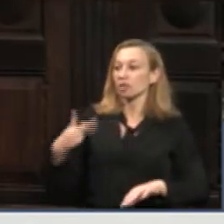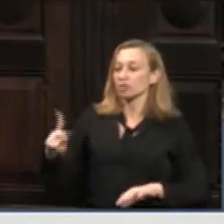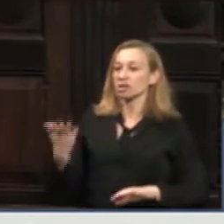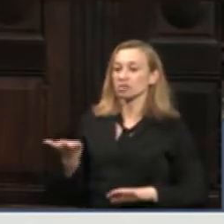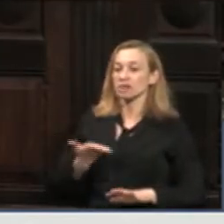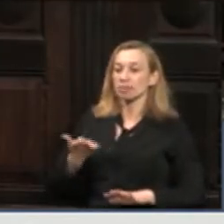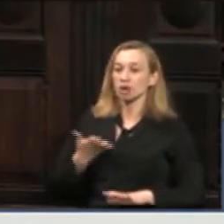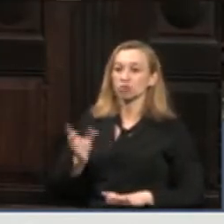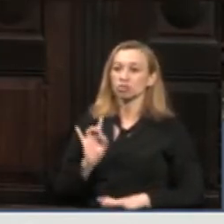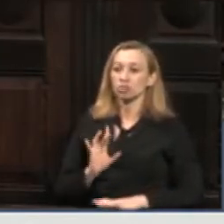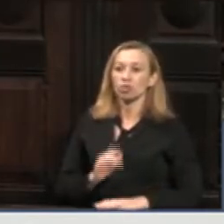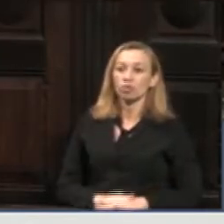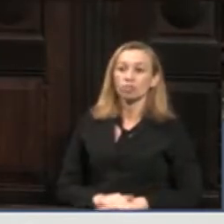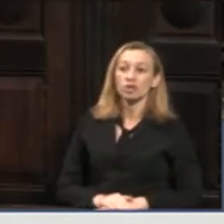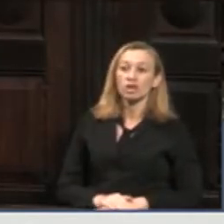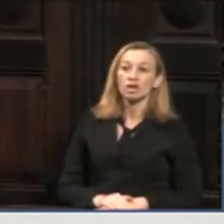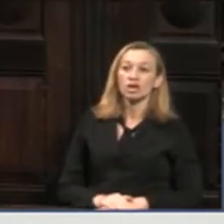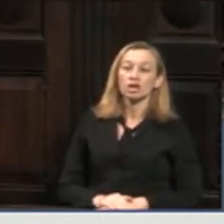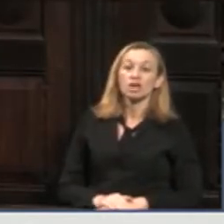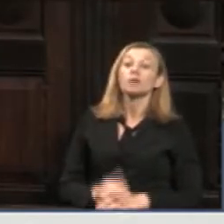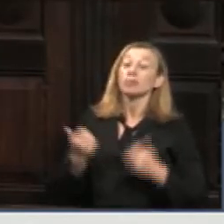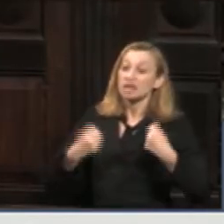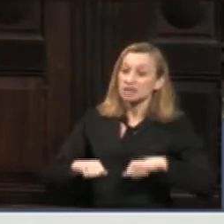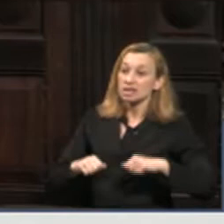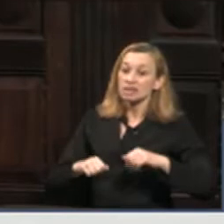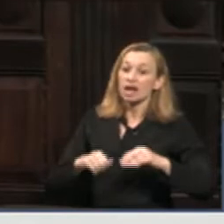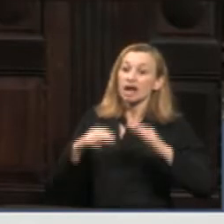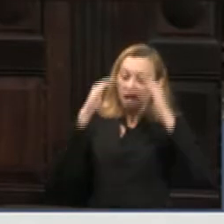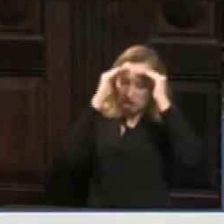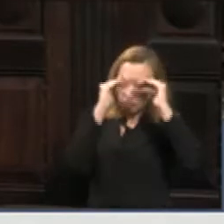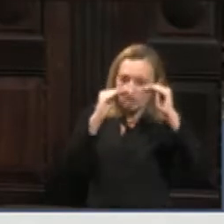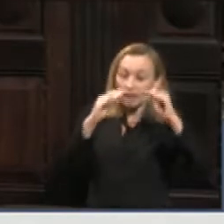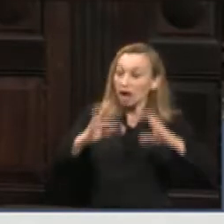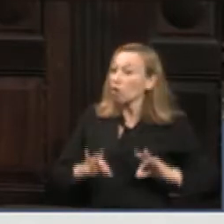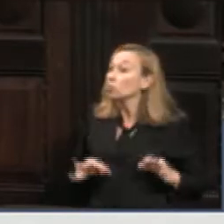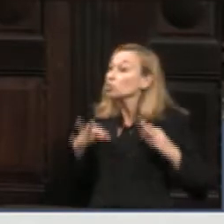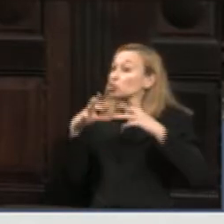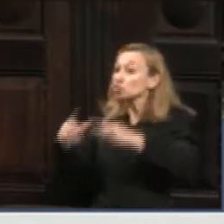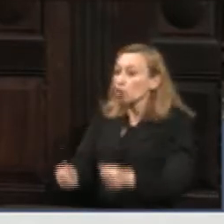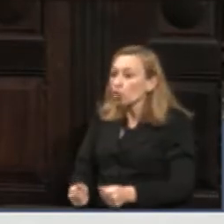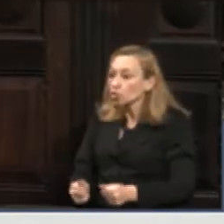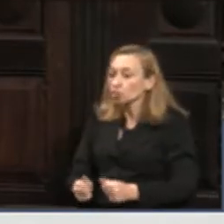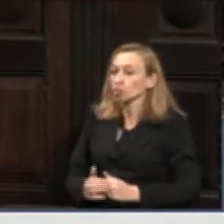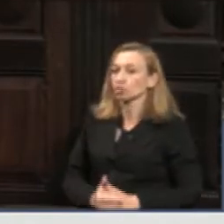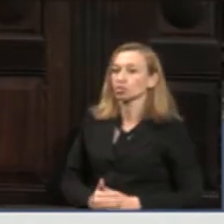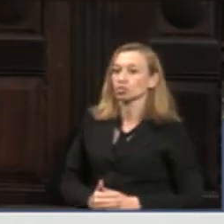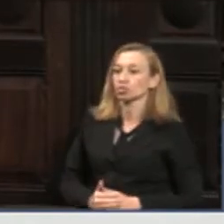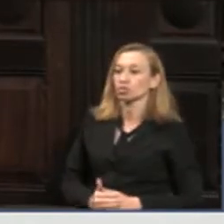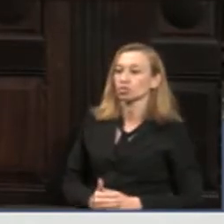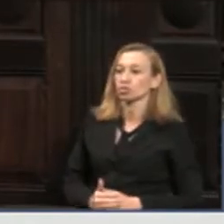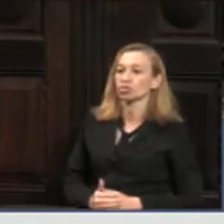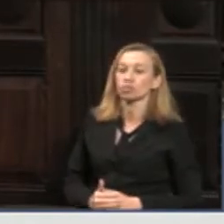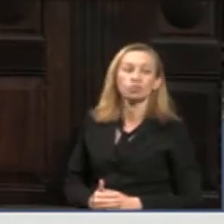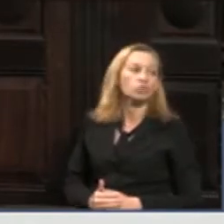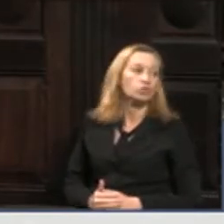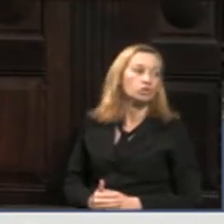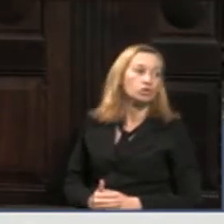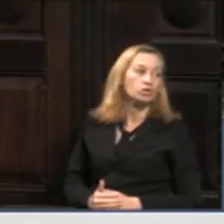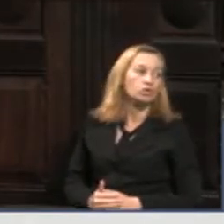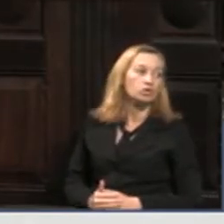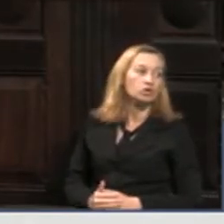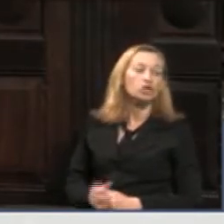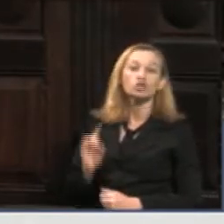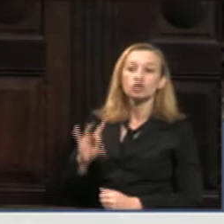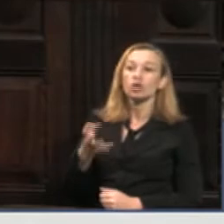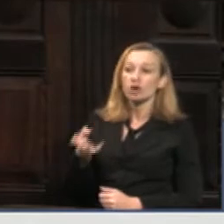Para quem não respeita a Constituição como um todo, só cobra o cumprimento da Constituição em função